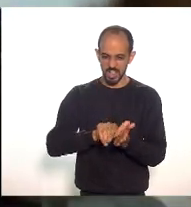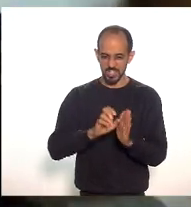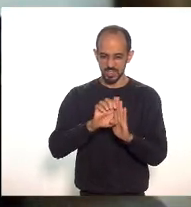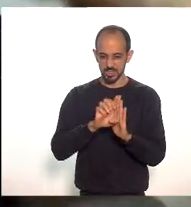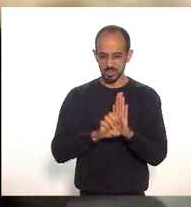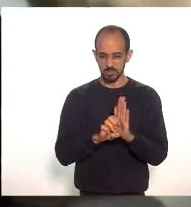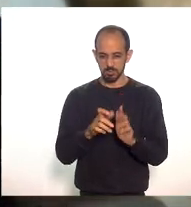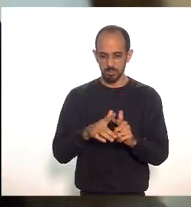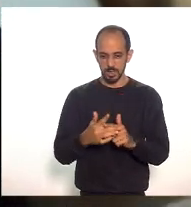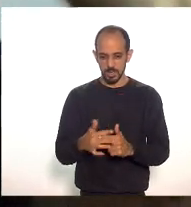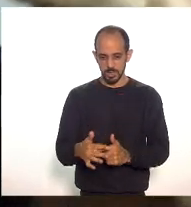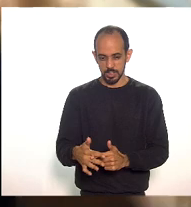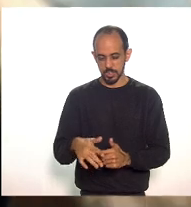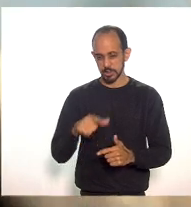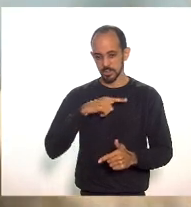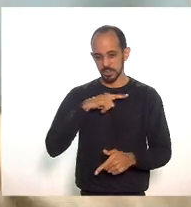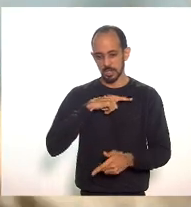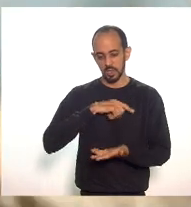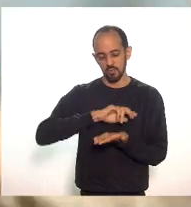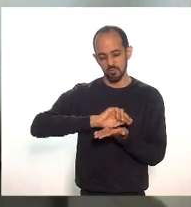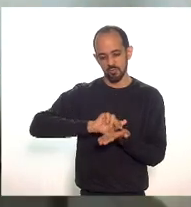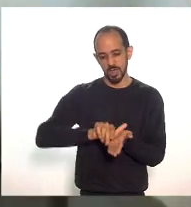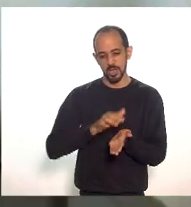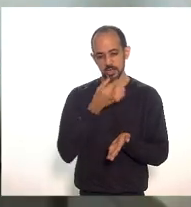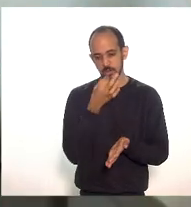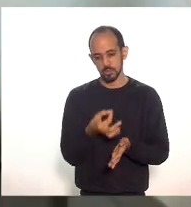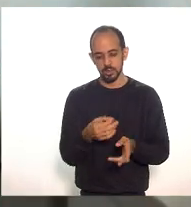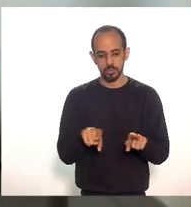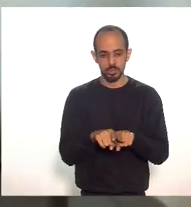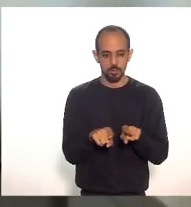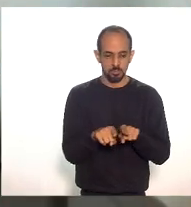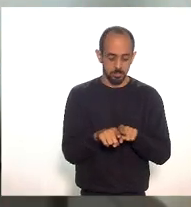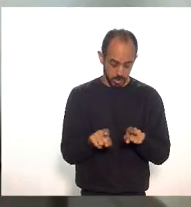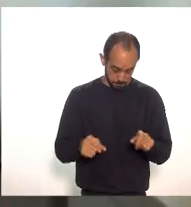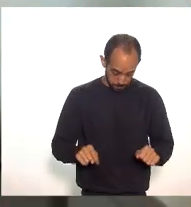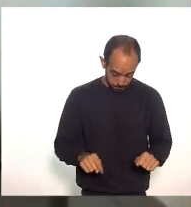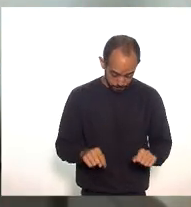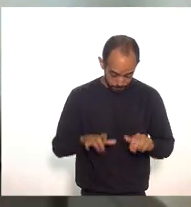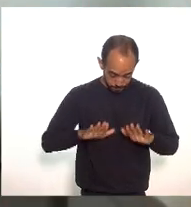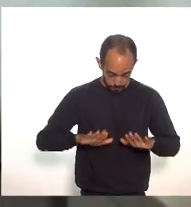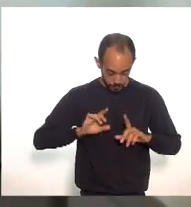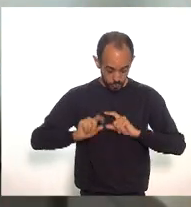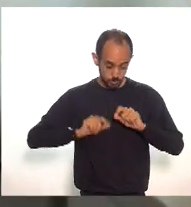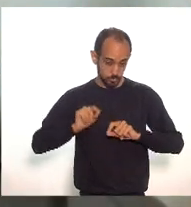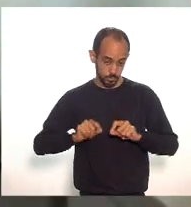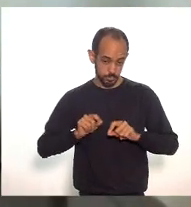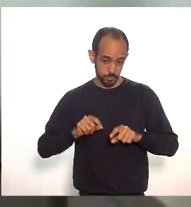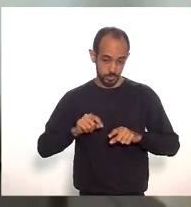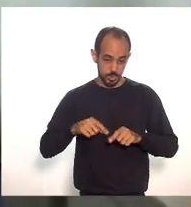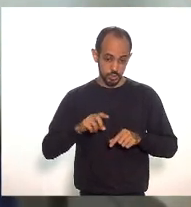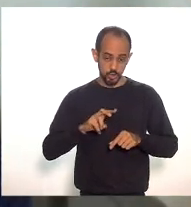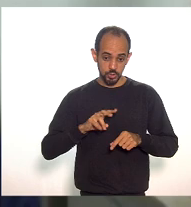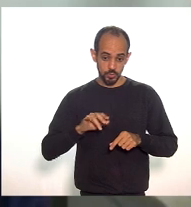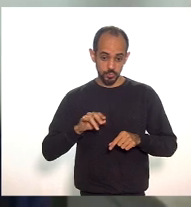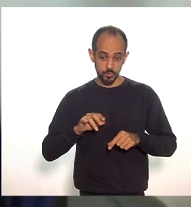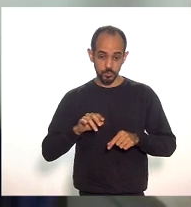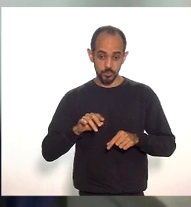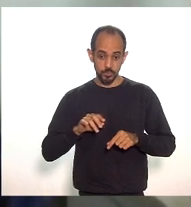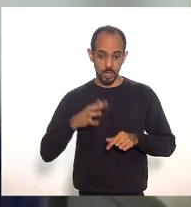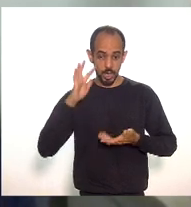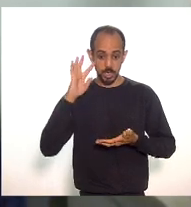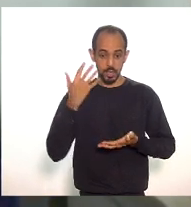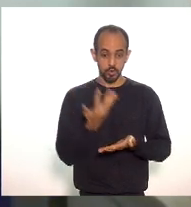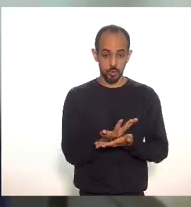Marcele de prefeitos como ele ansiada Oh e Vamos definir a fonte